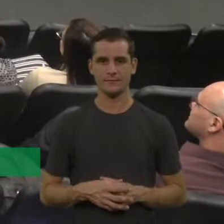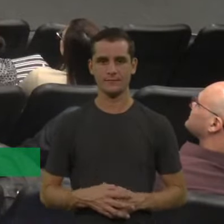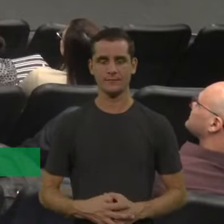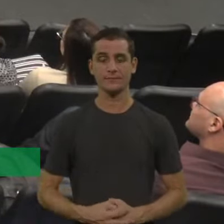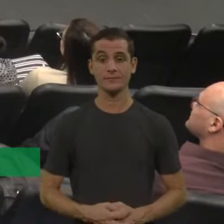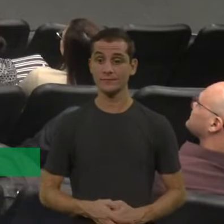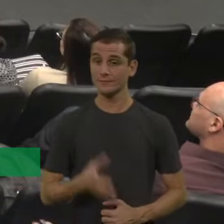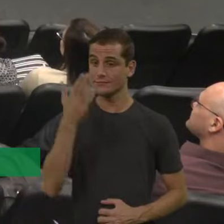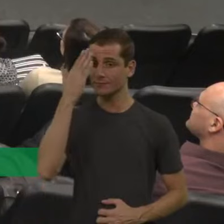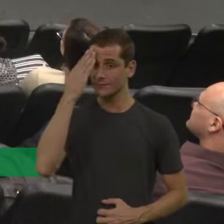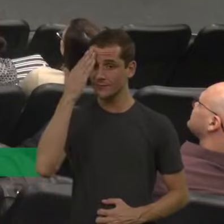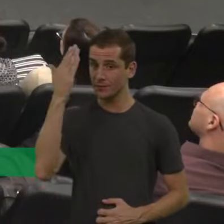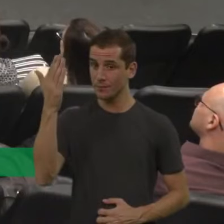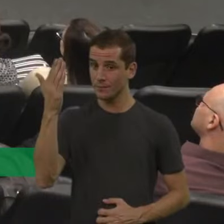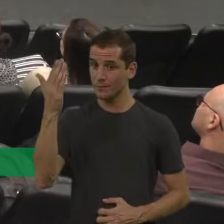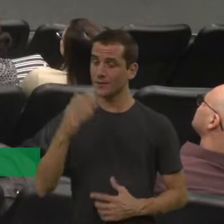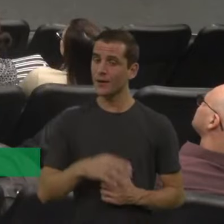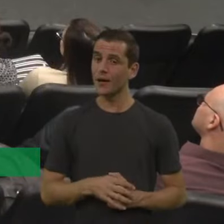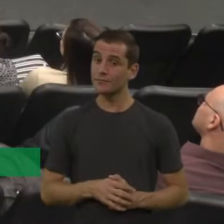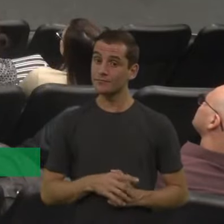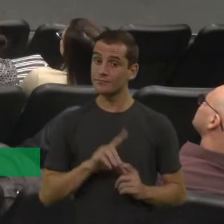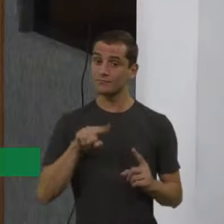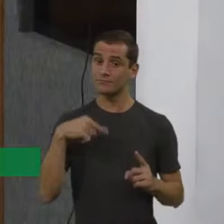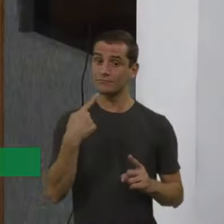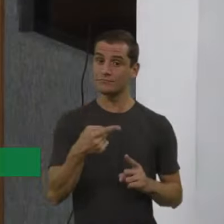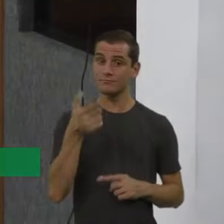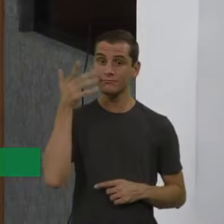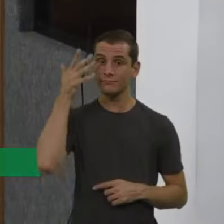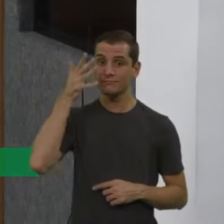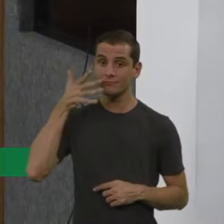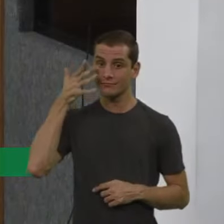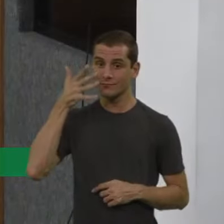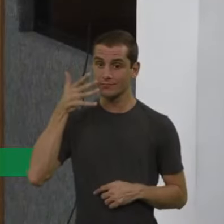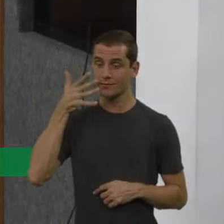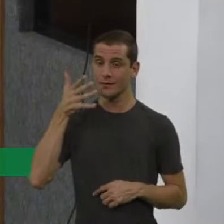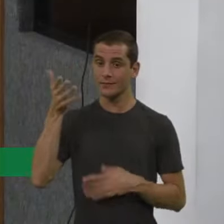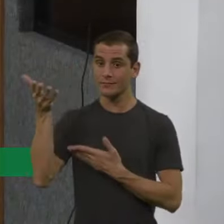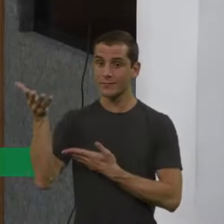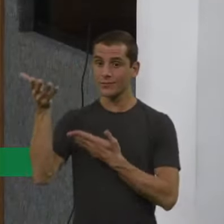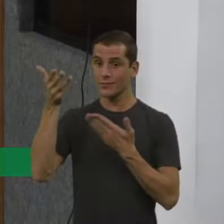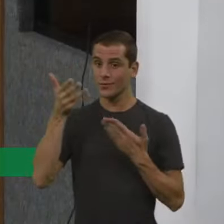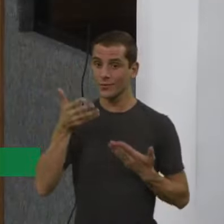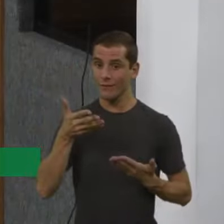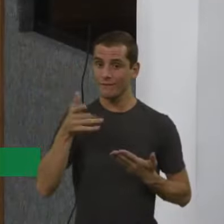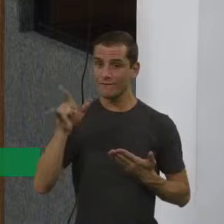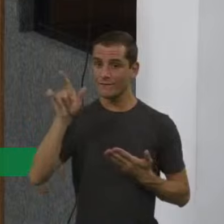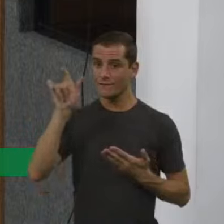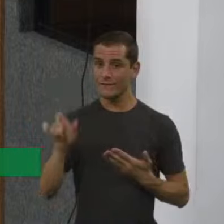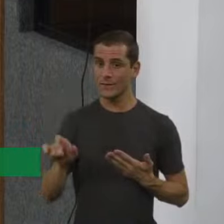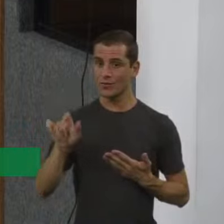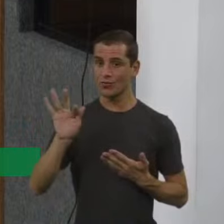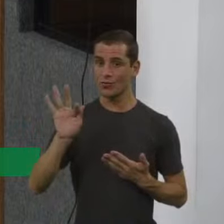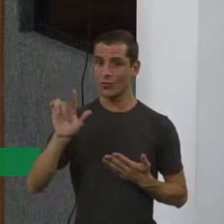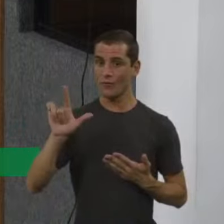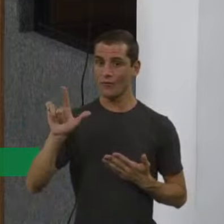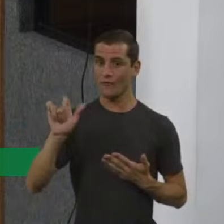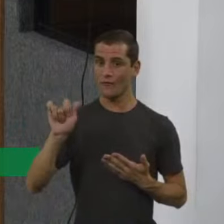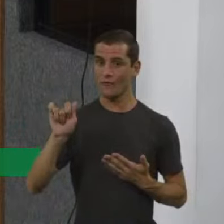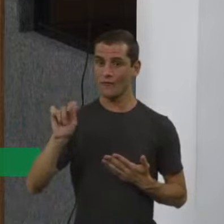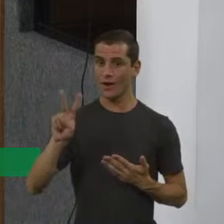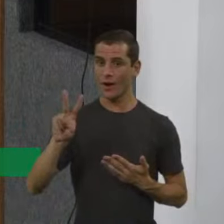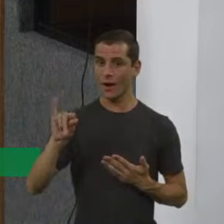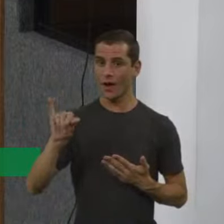Muito obrigado. Para a nossa próxima ministração, gostaria de convidar Flávia Lima, presidente da Associação